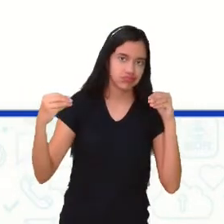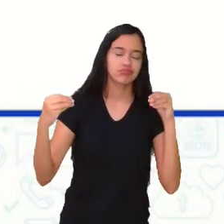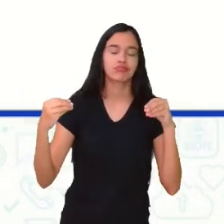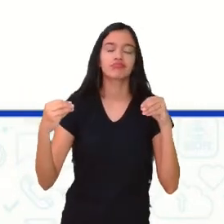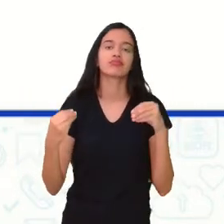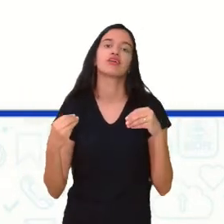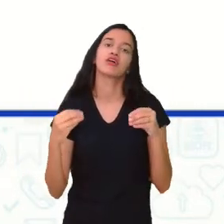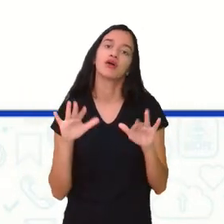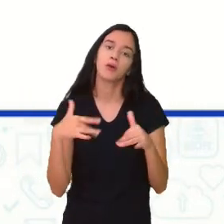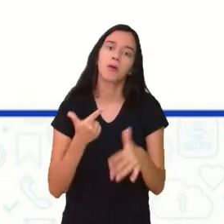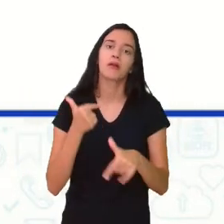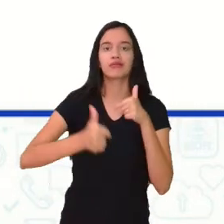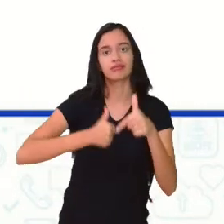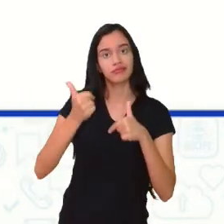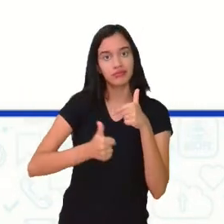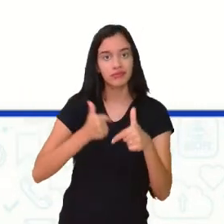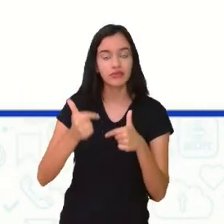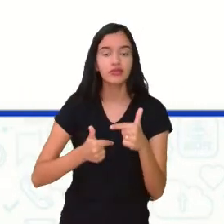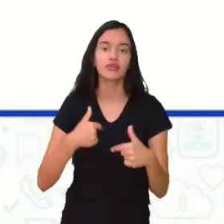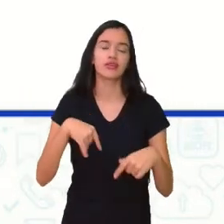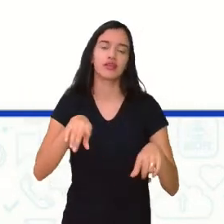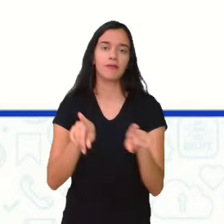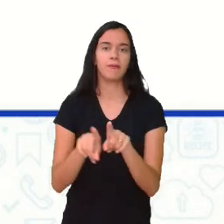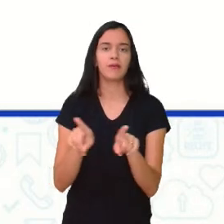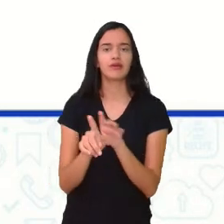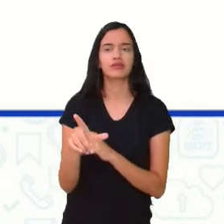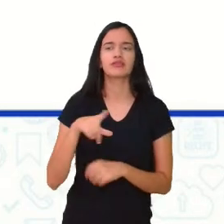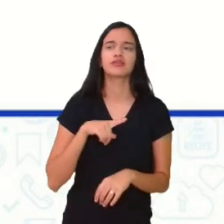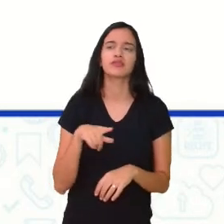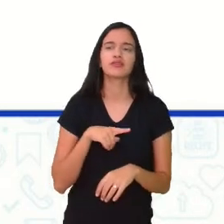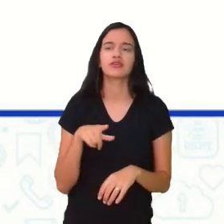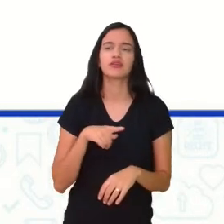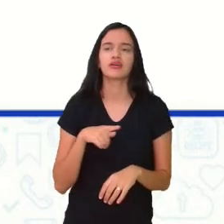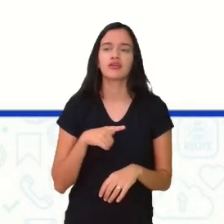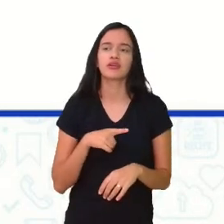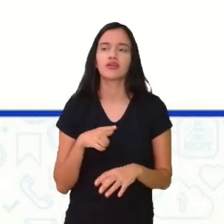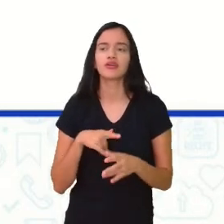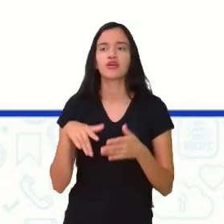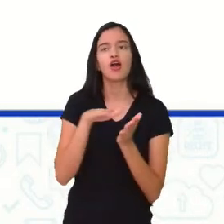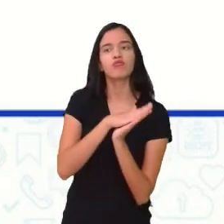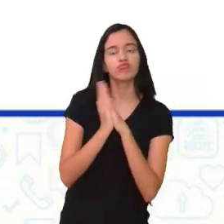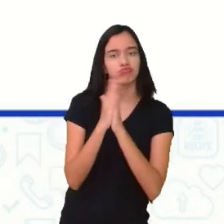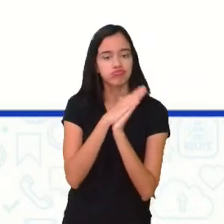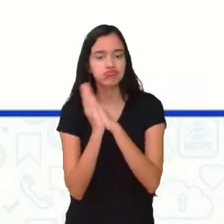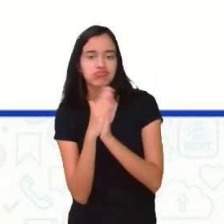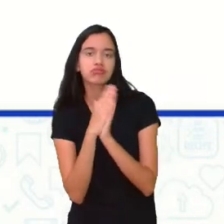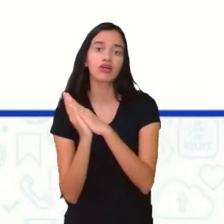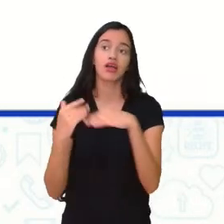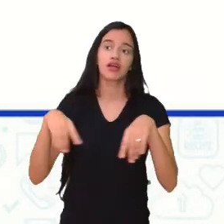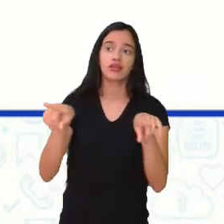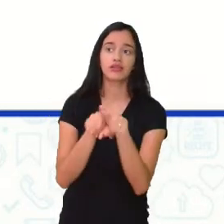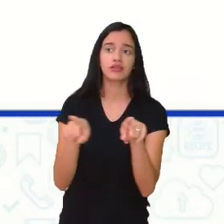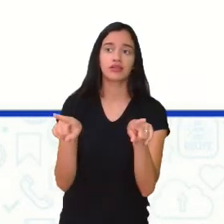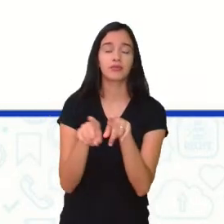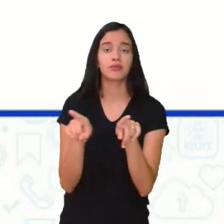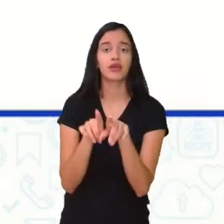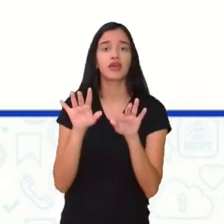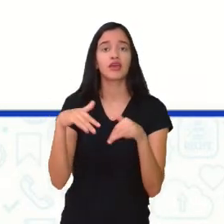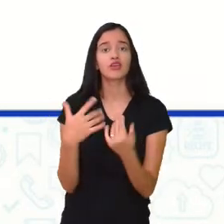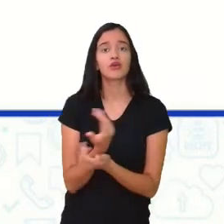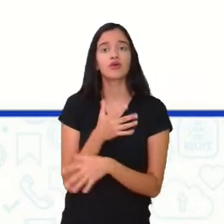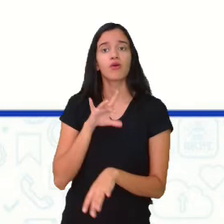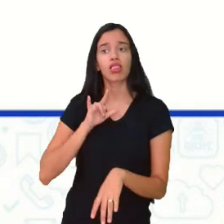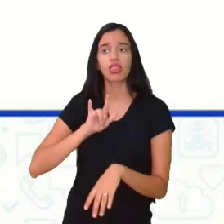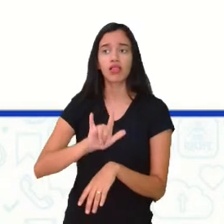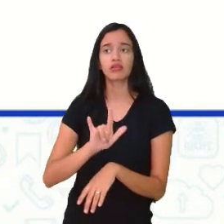junto, trabalhando. Tem também o Mamulengo, o Jurubeba, o Te Amo e Companhia, o